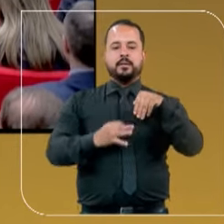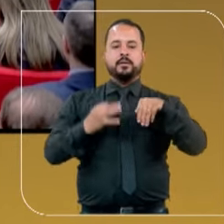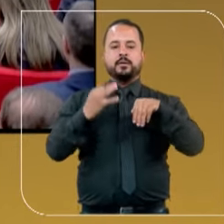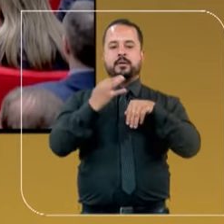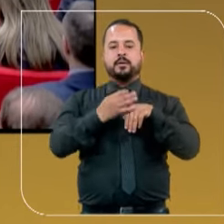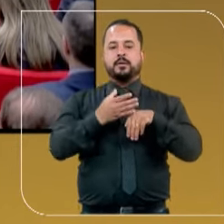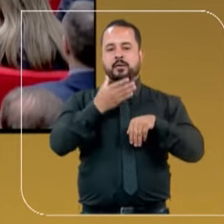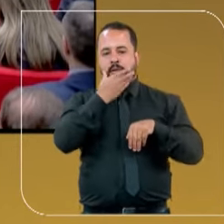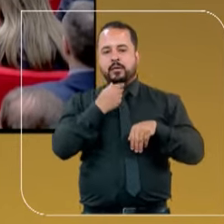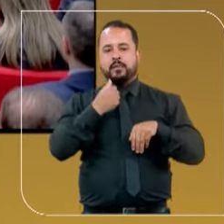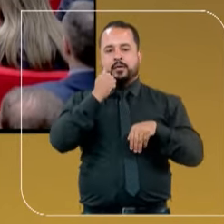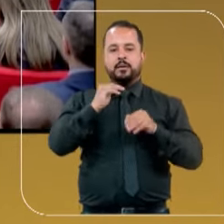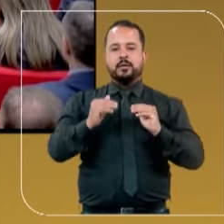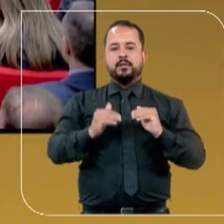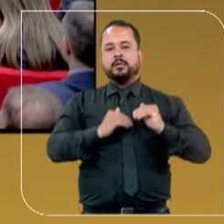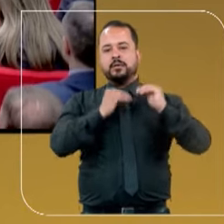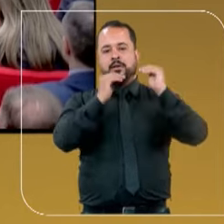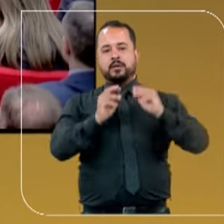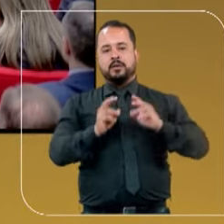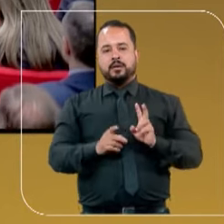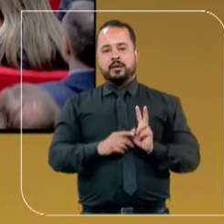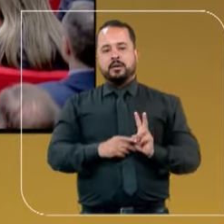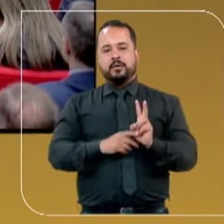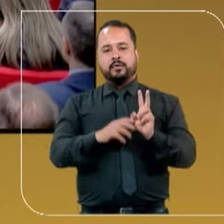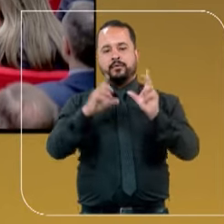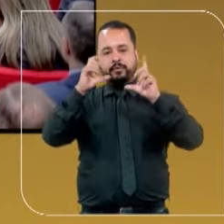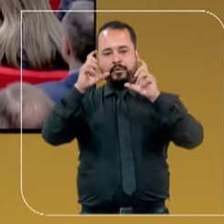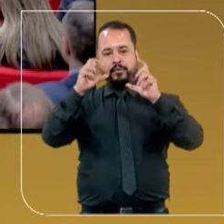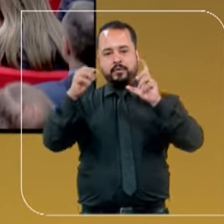ministros, que se posicionem à frente para a foto oficial.